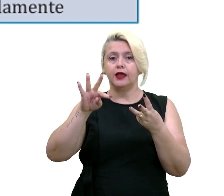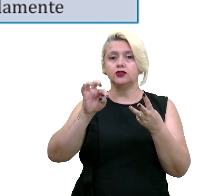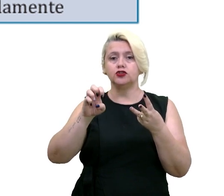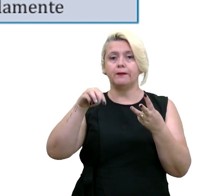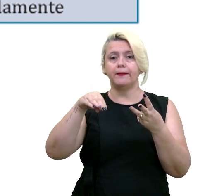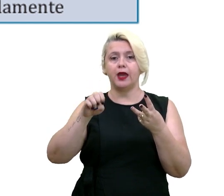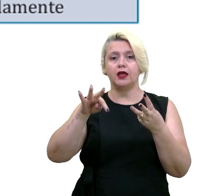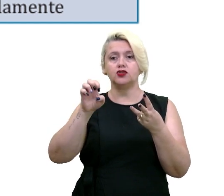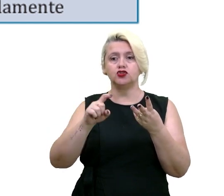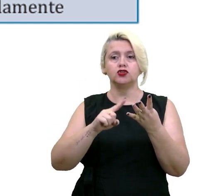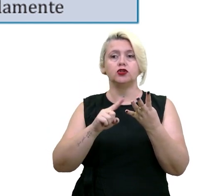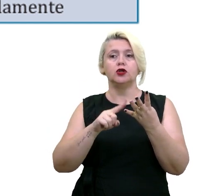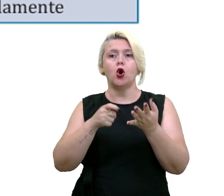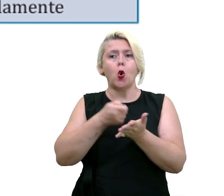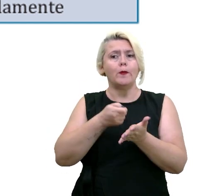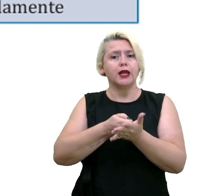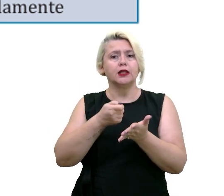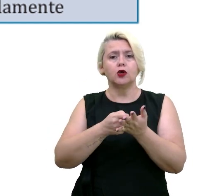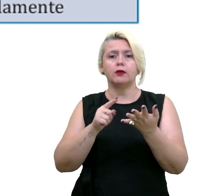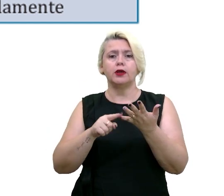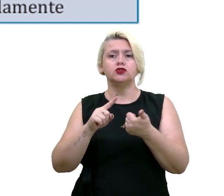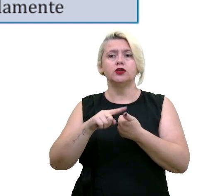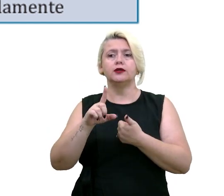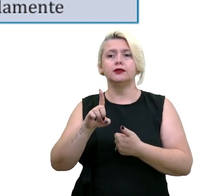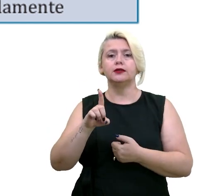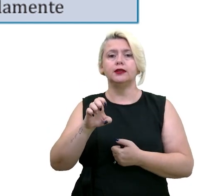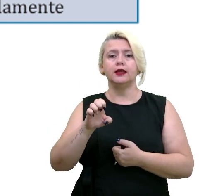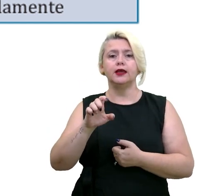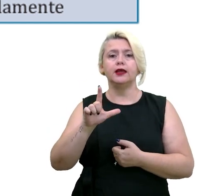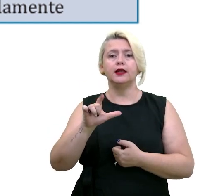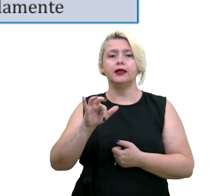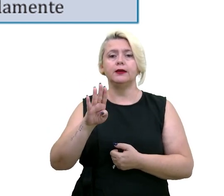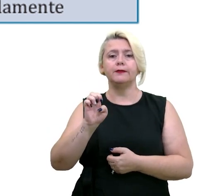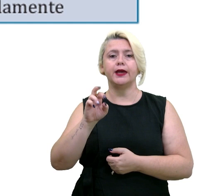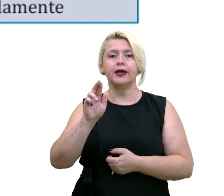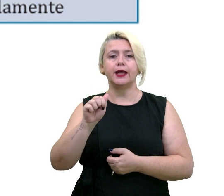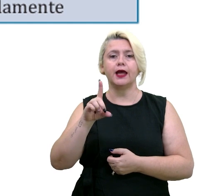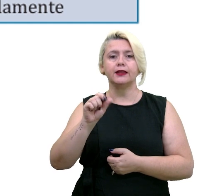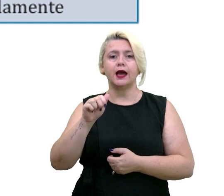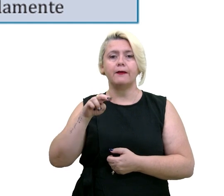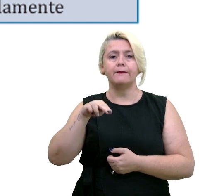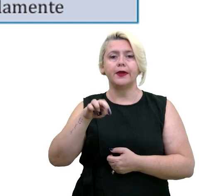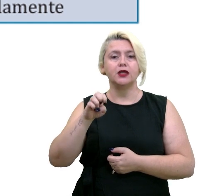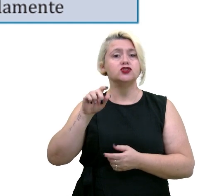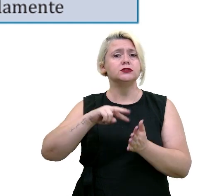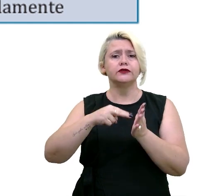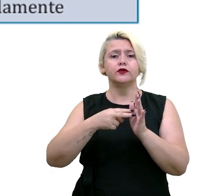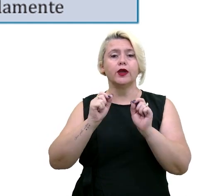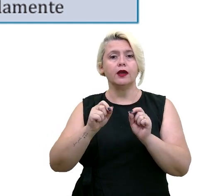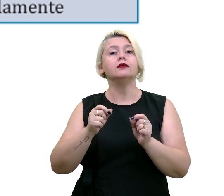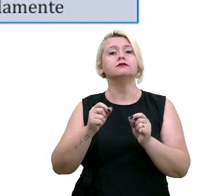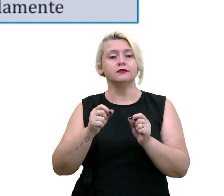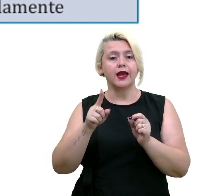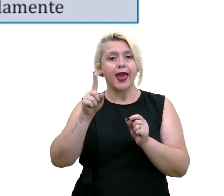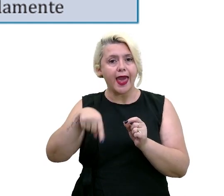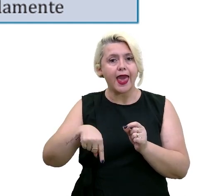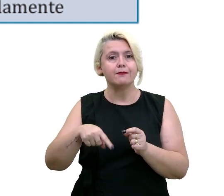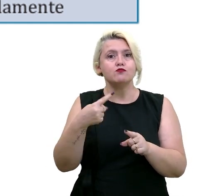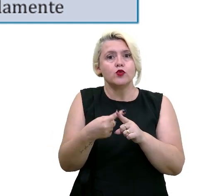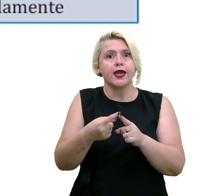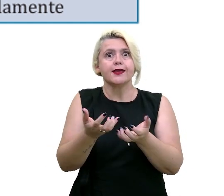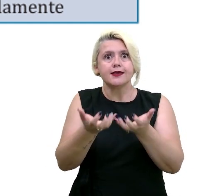obrigatoriamente, deliberadamente. O que é deliberadamente? Que há intenção, né? Que é